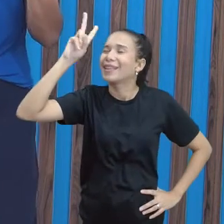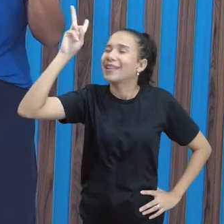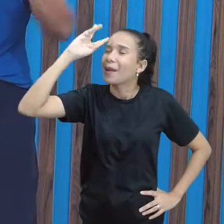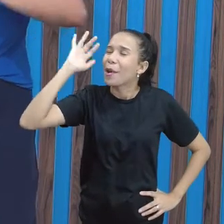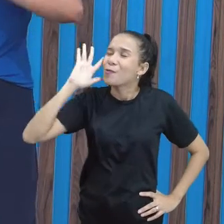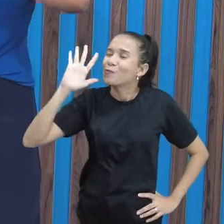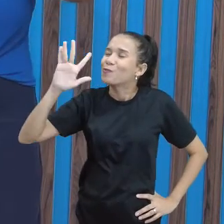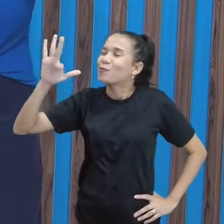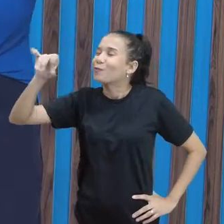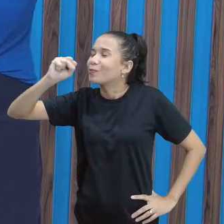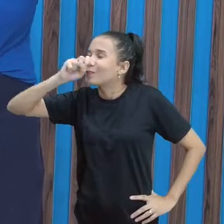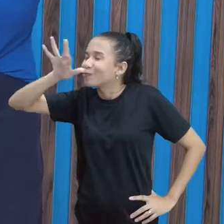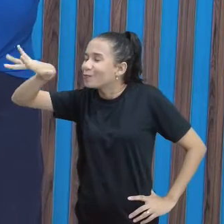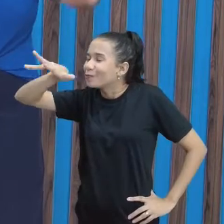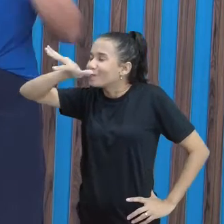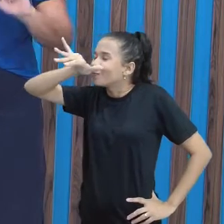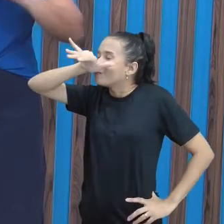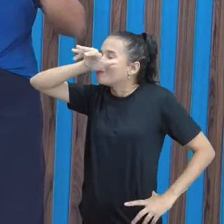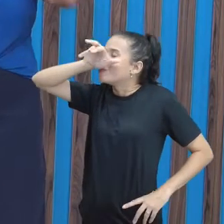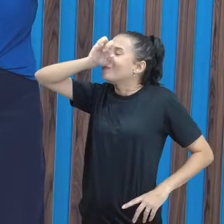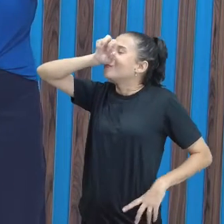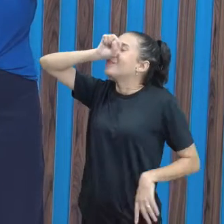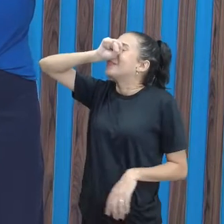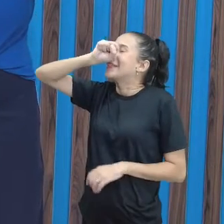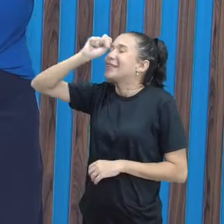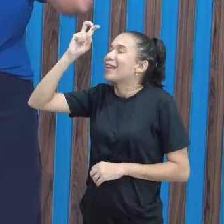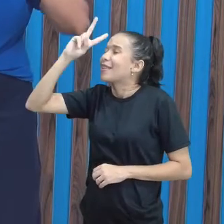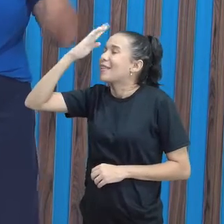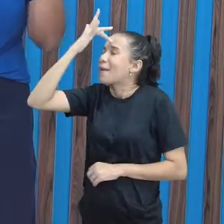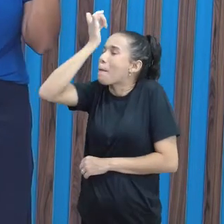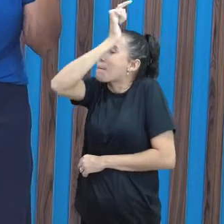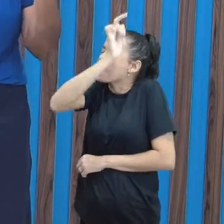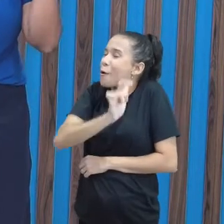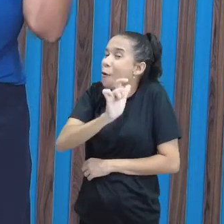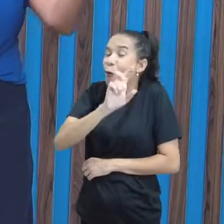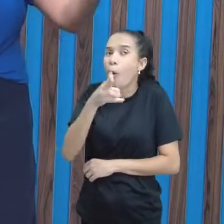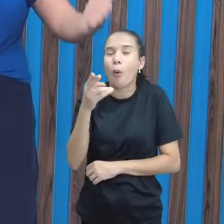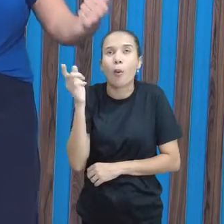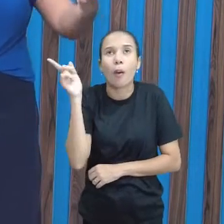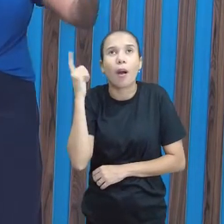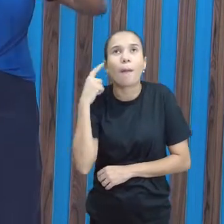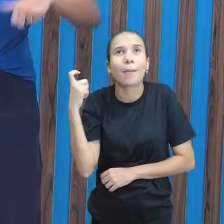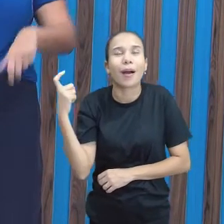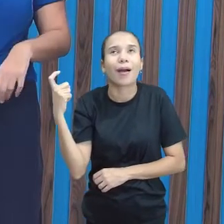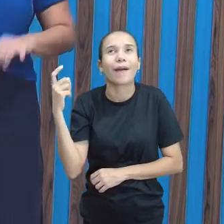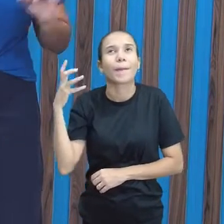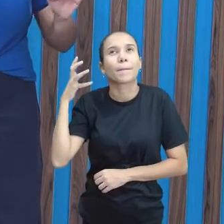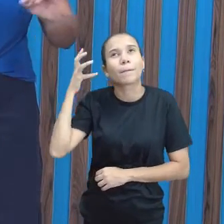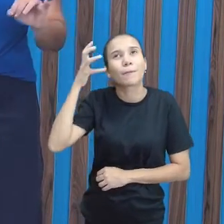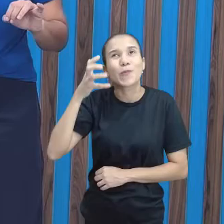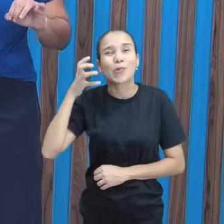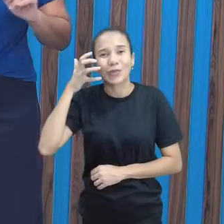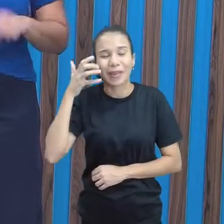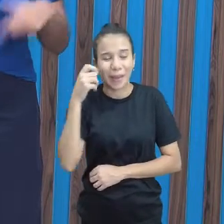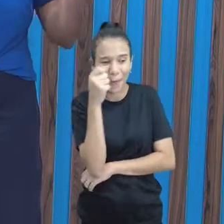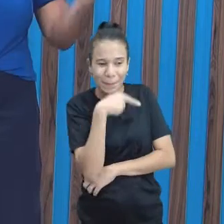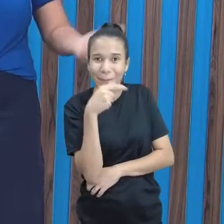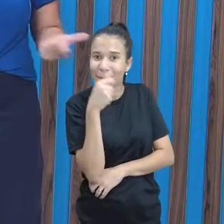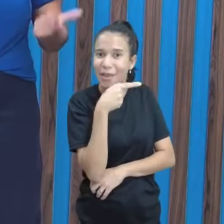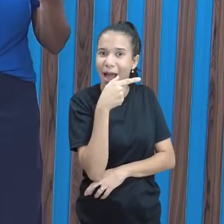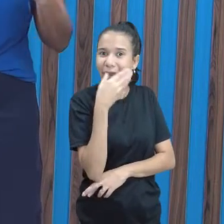da pessoa, né? Vem o cheiro e você lembra, ou algum som, alguma música, uma piada,